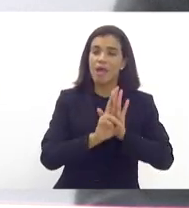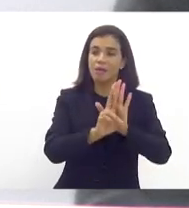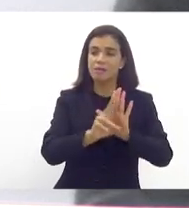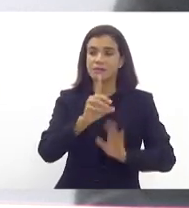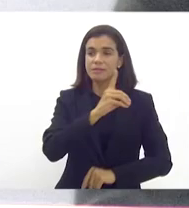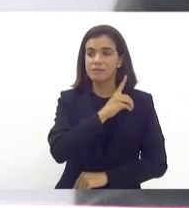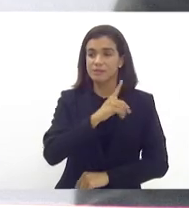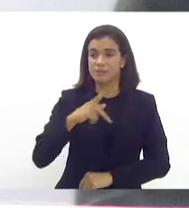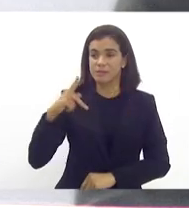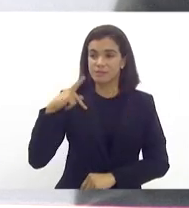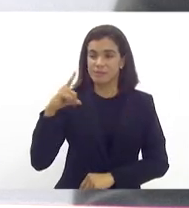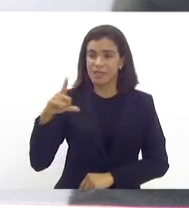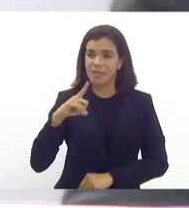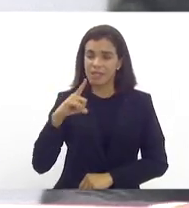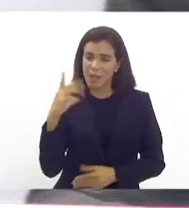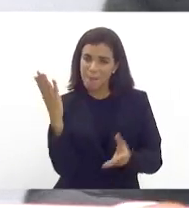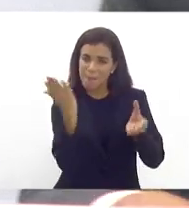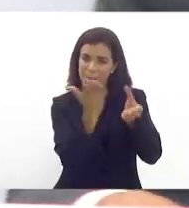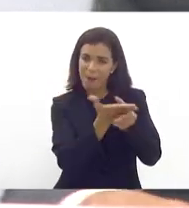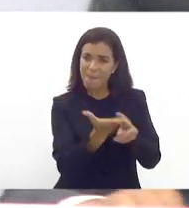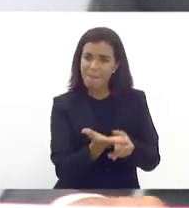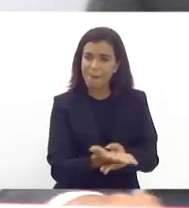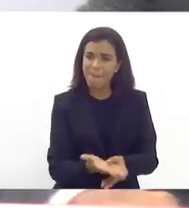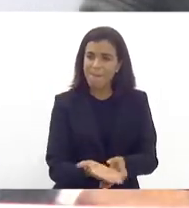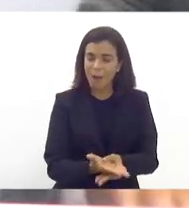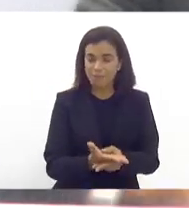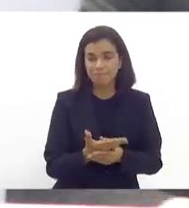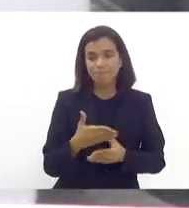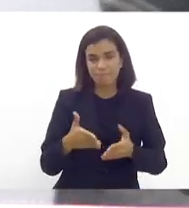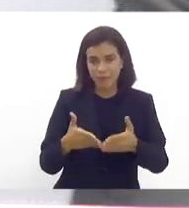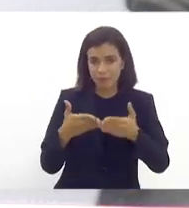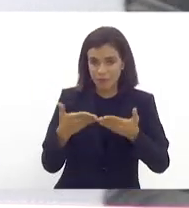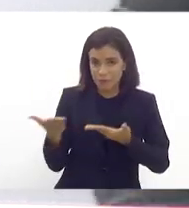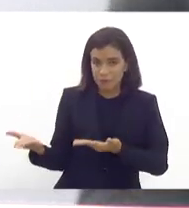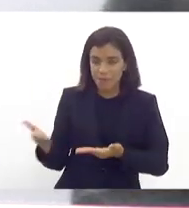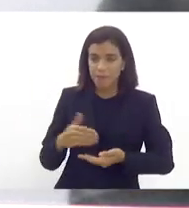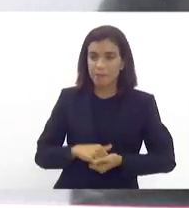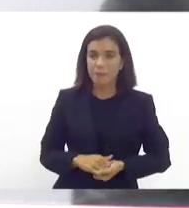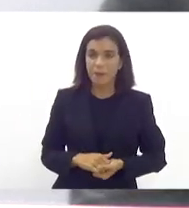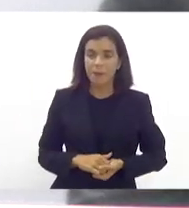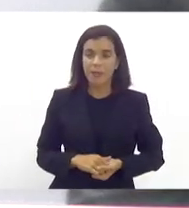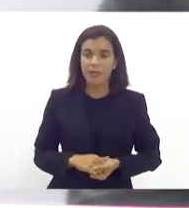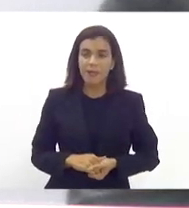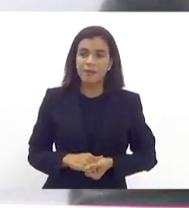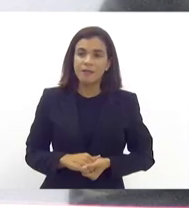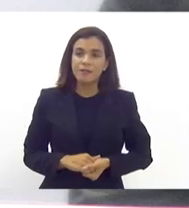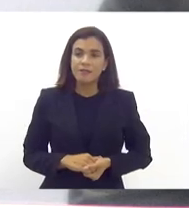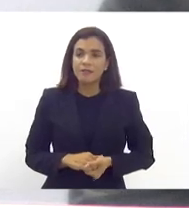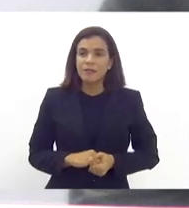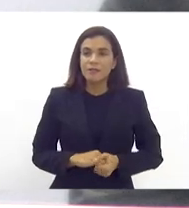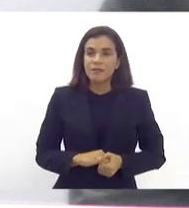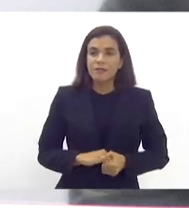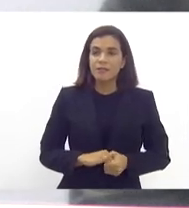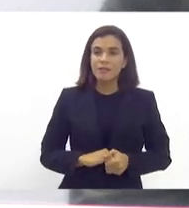tem todos os casos envolvidos né Por favor